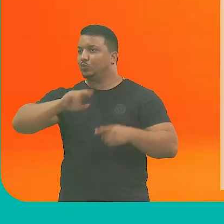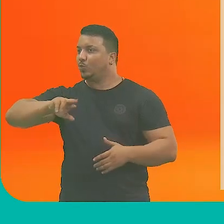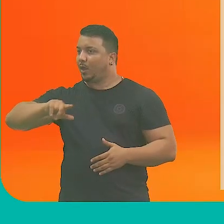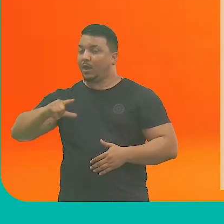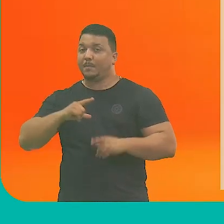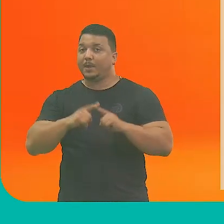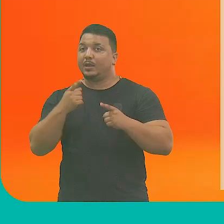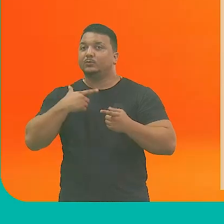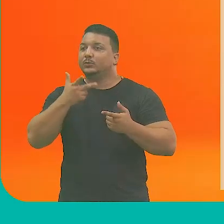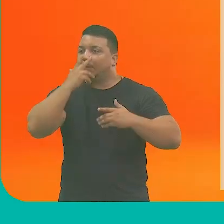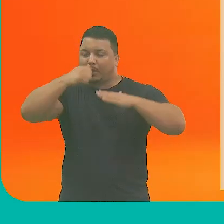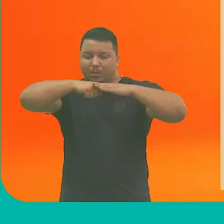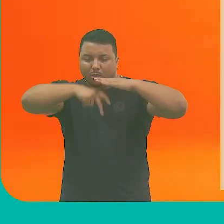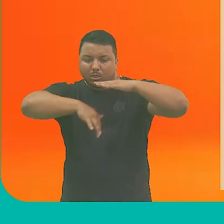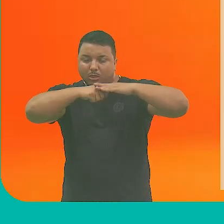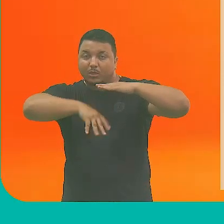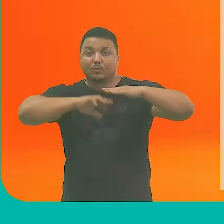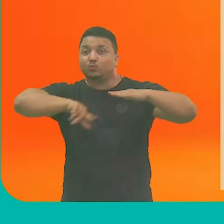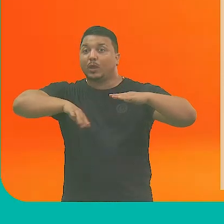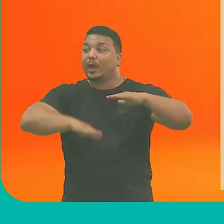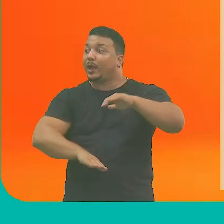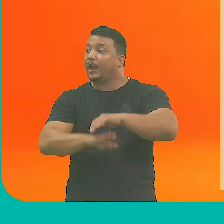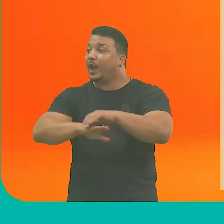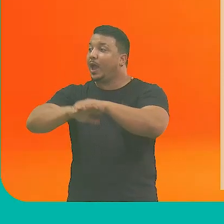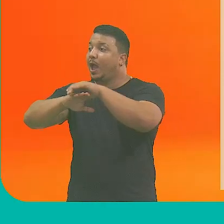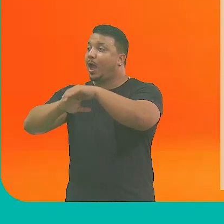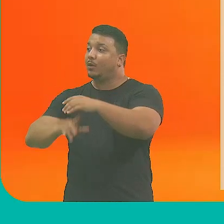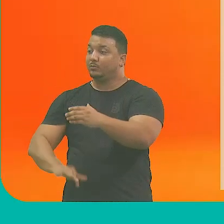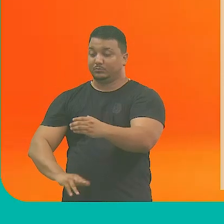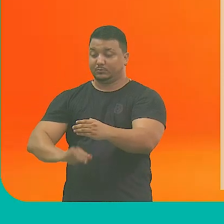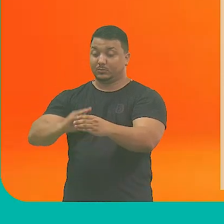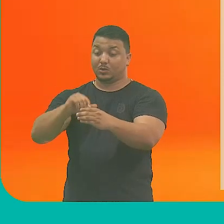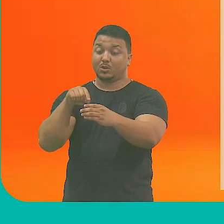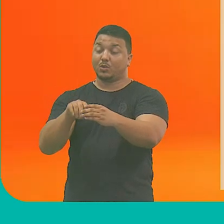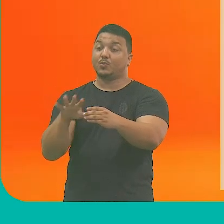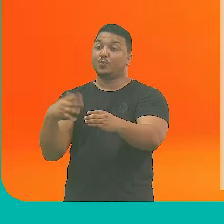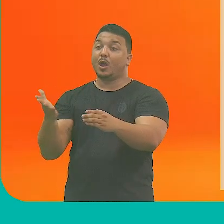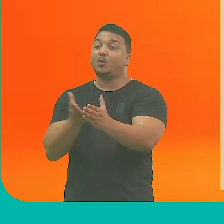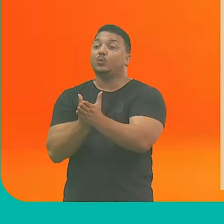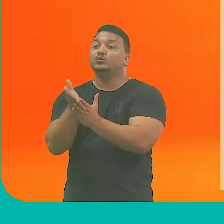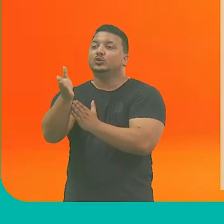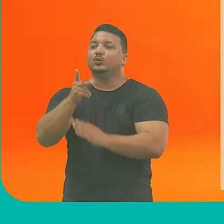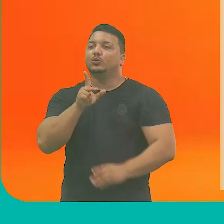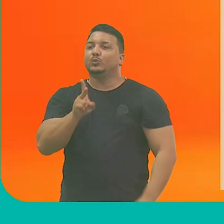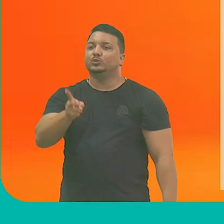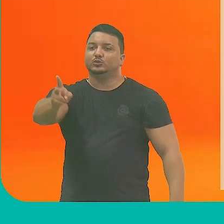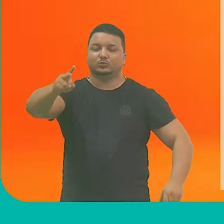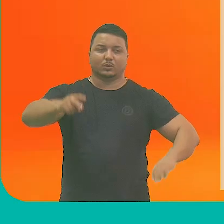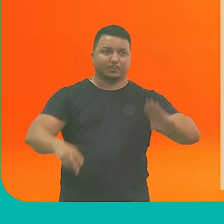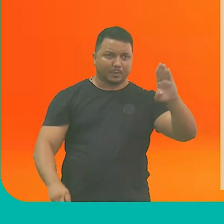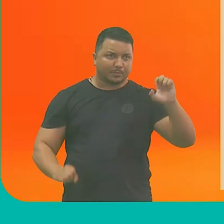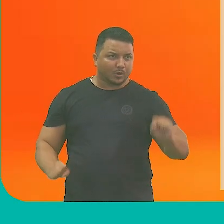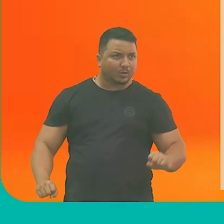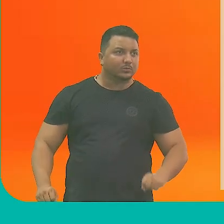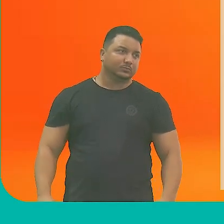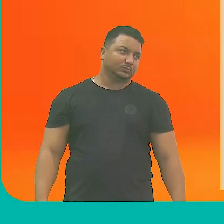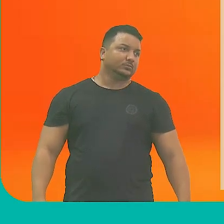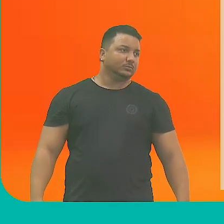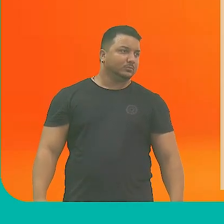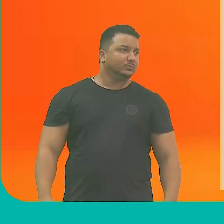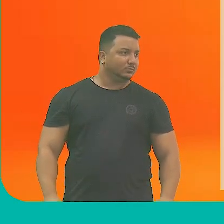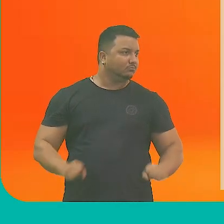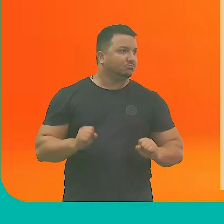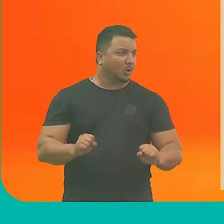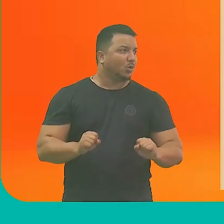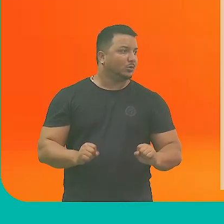não quer a vazão da torneira, ele quer a acumulada. A acumulada ela continua constante. Pode ser o item B? Pode,